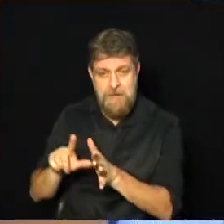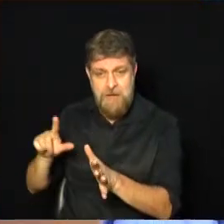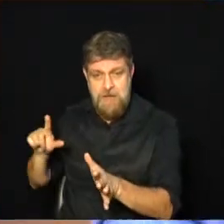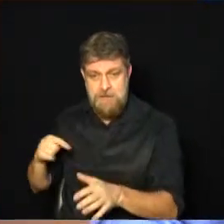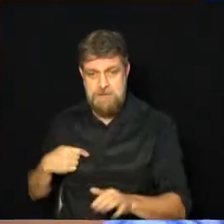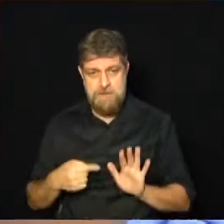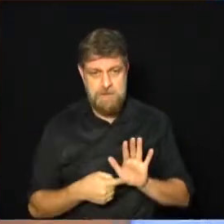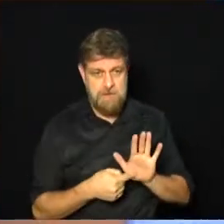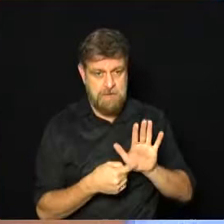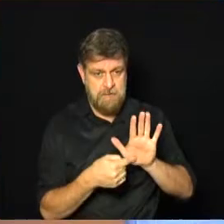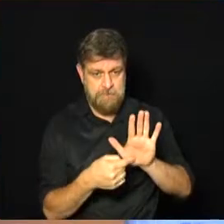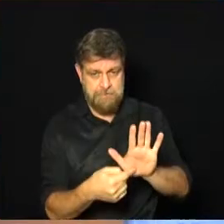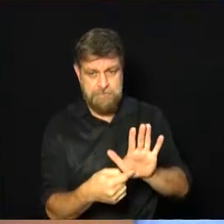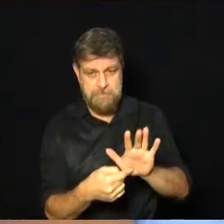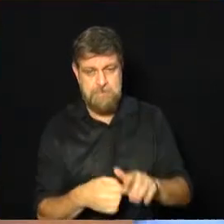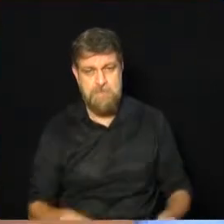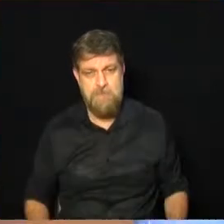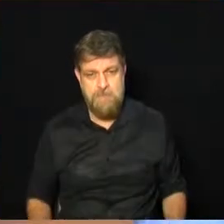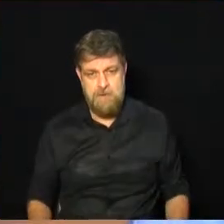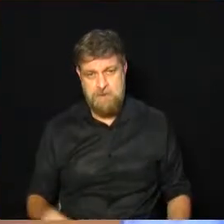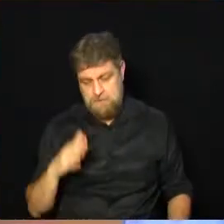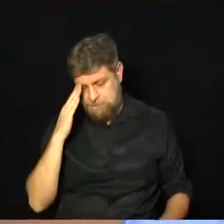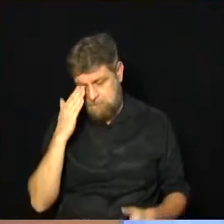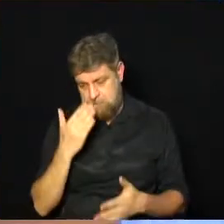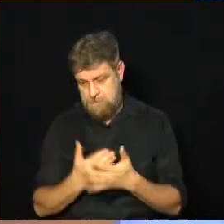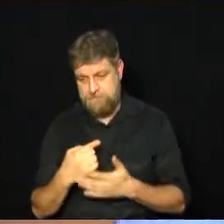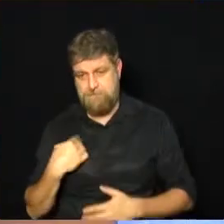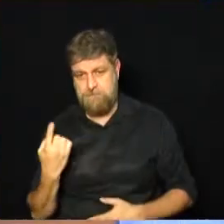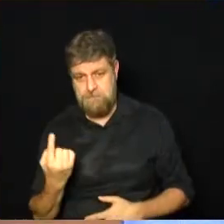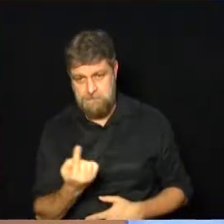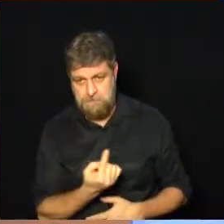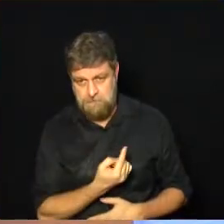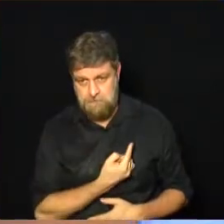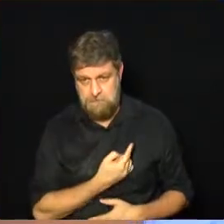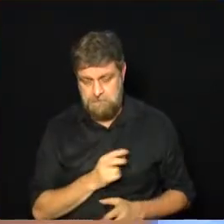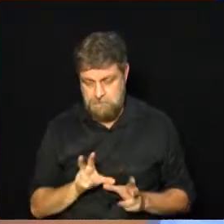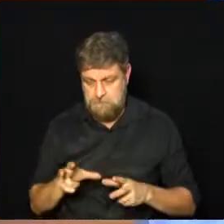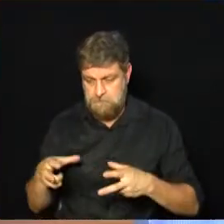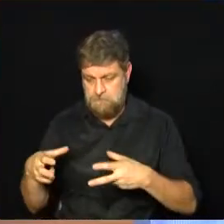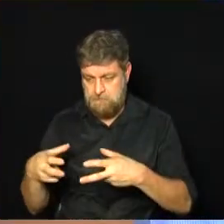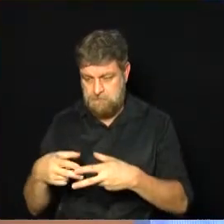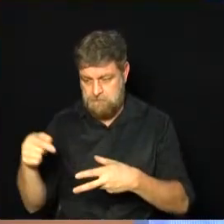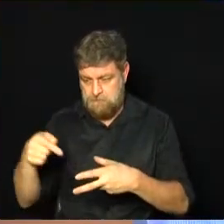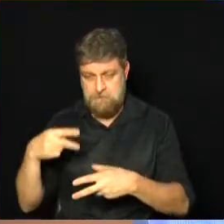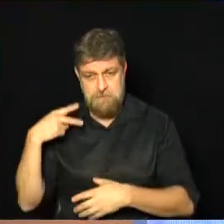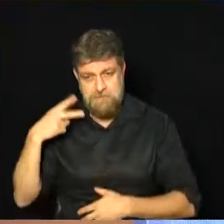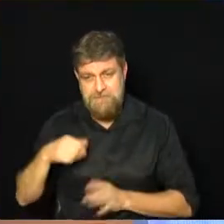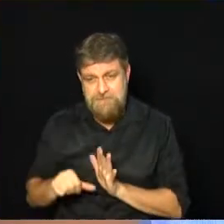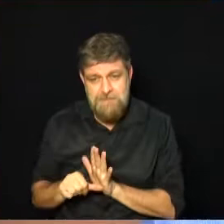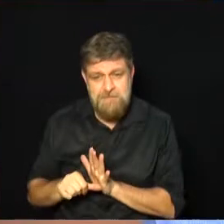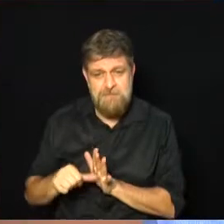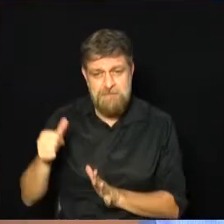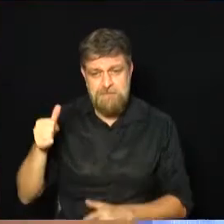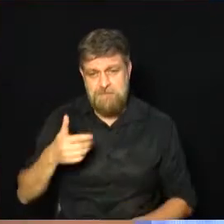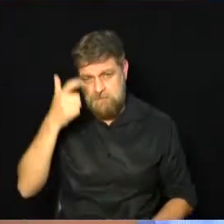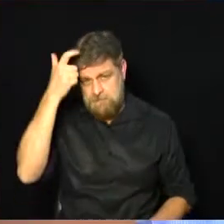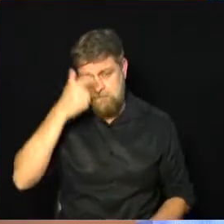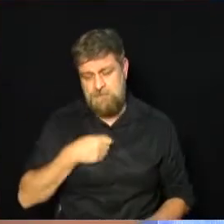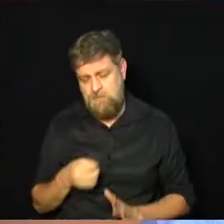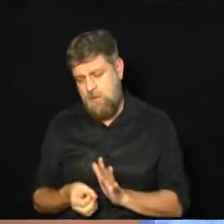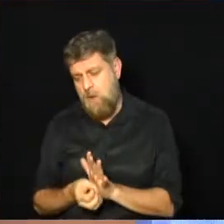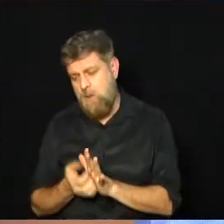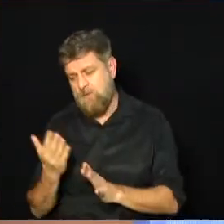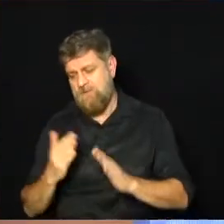aqui, talvez, como nós estamos falando nessa comissão pela primeira vez, eu já estive aqui muitas vezes